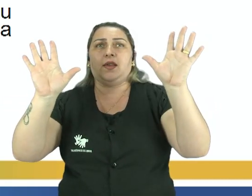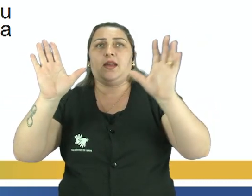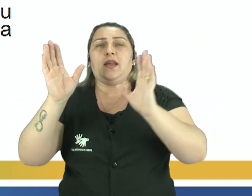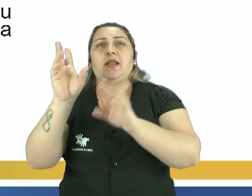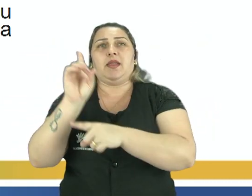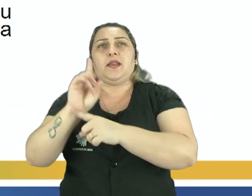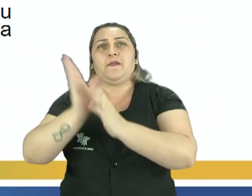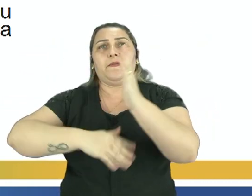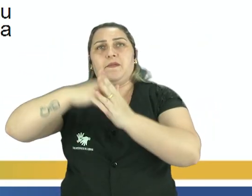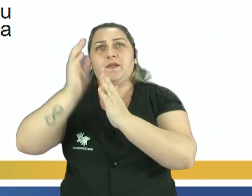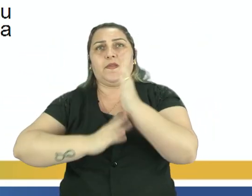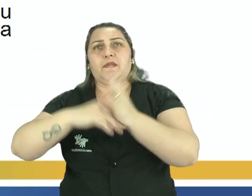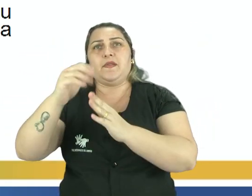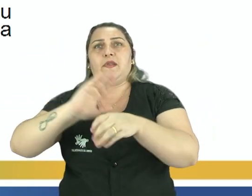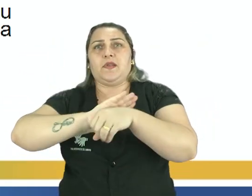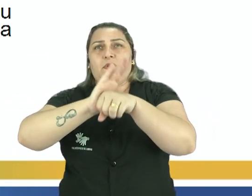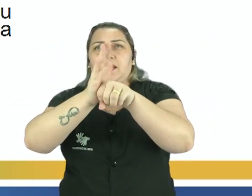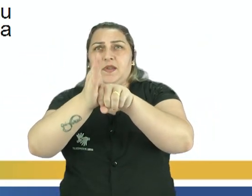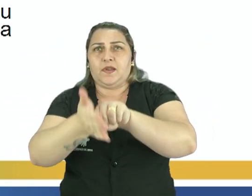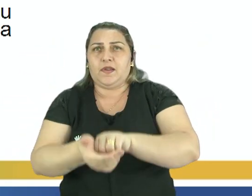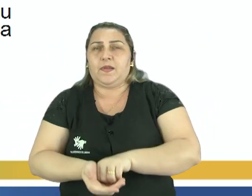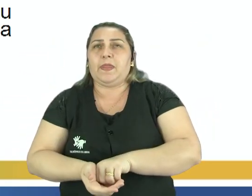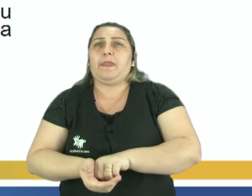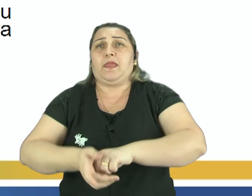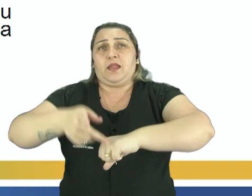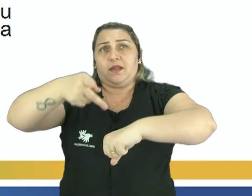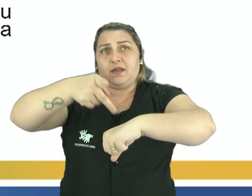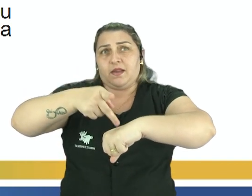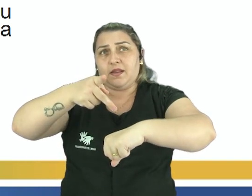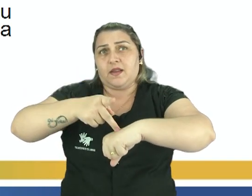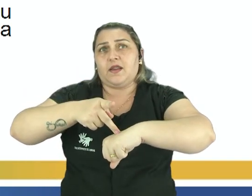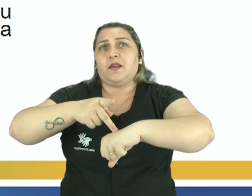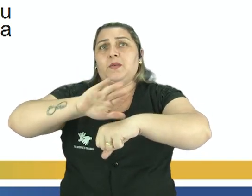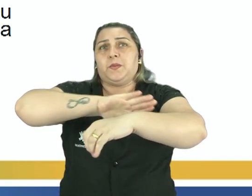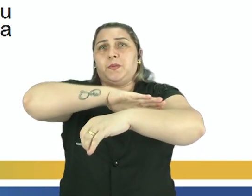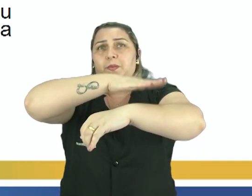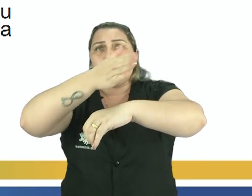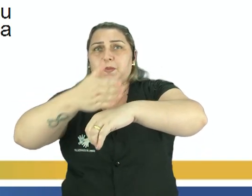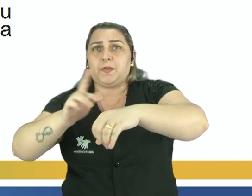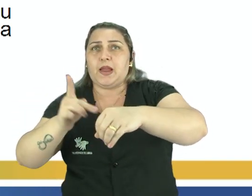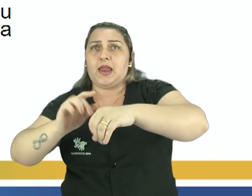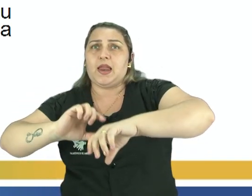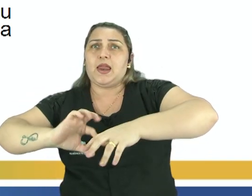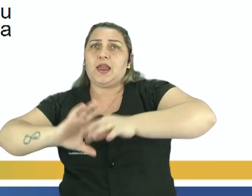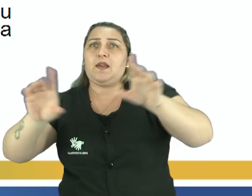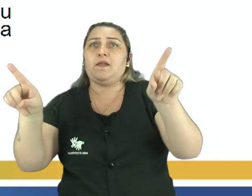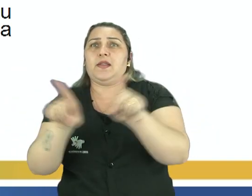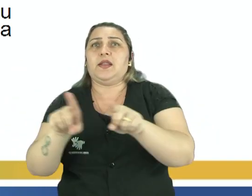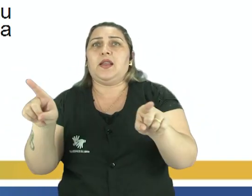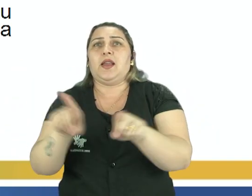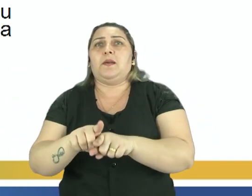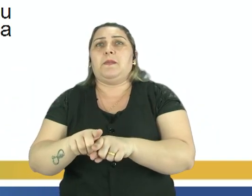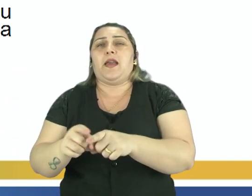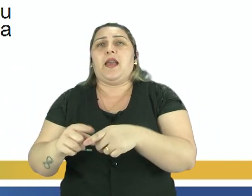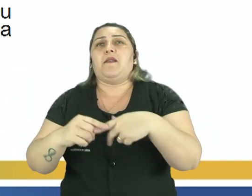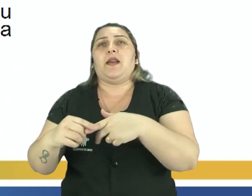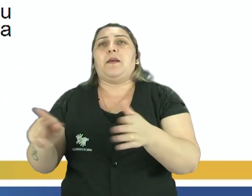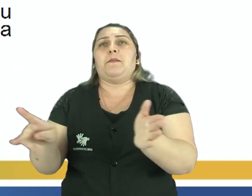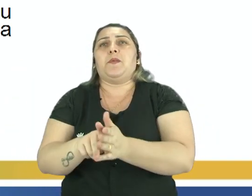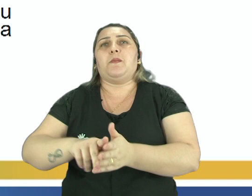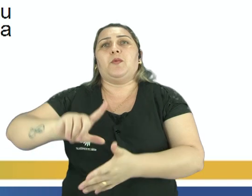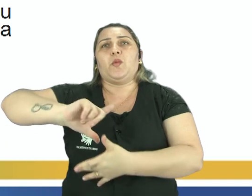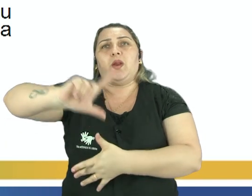E a letra D, pinturas feitas em cavernas, abrigos rochosos ou superfícies rochosas ao ar